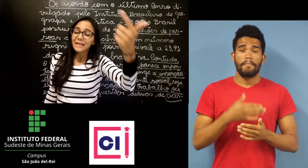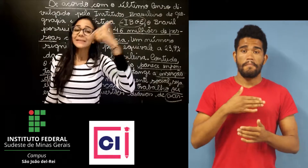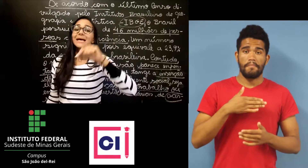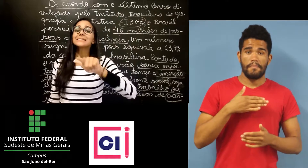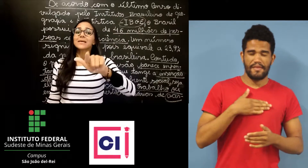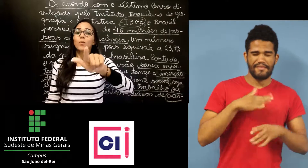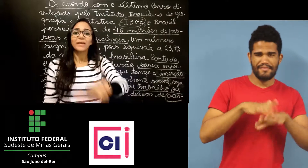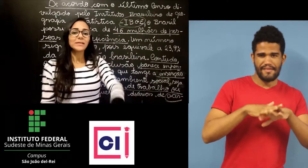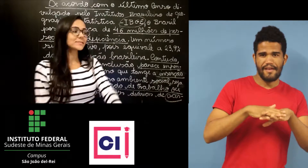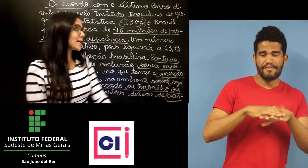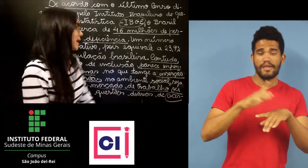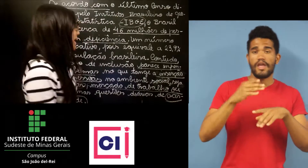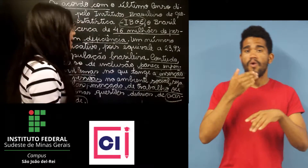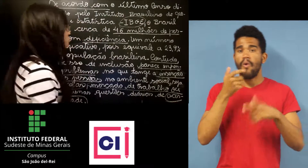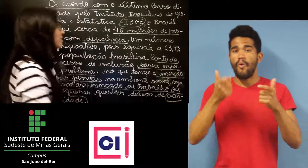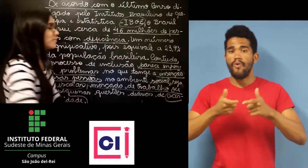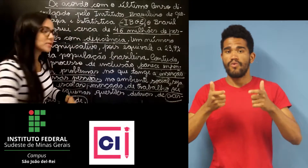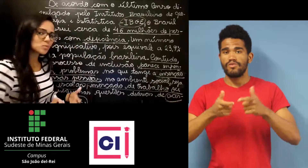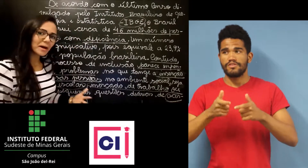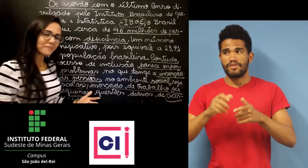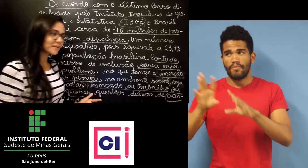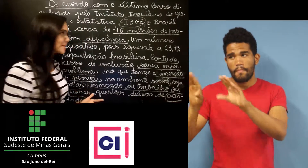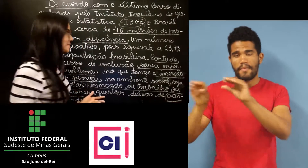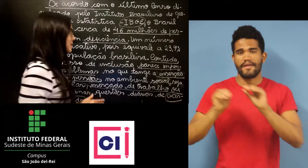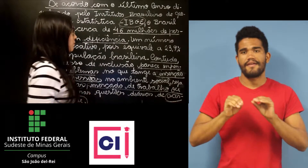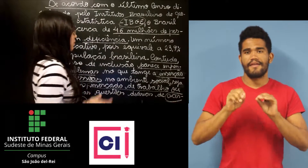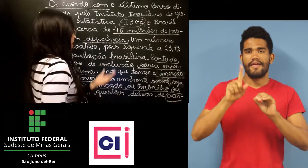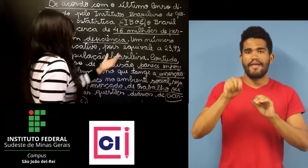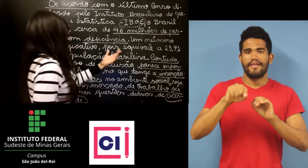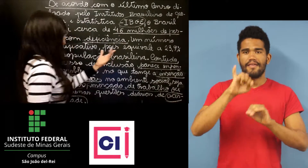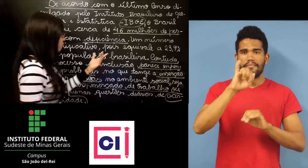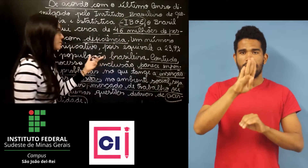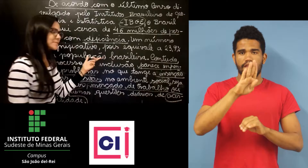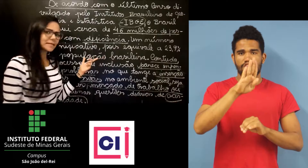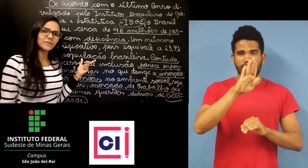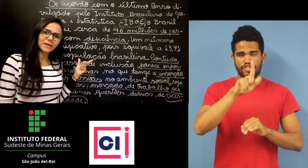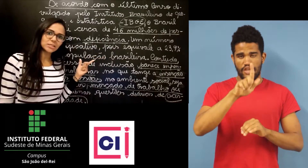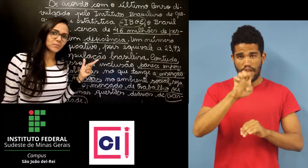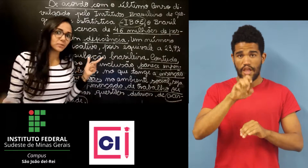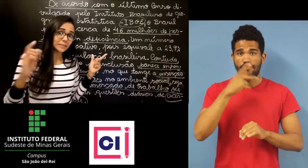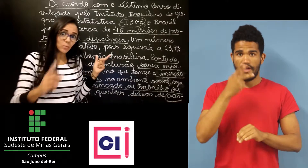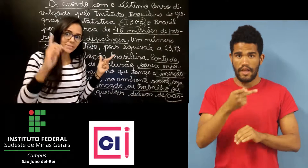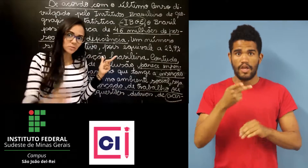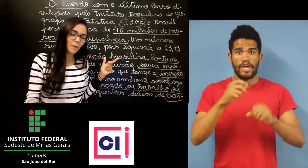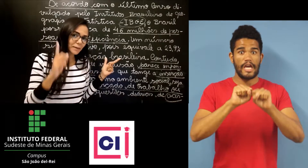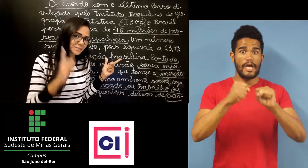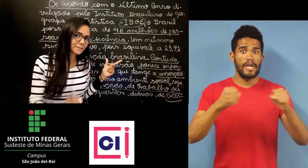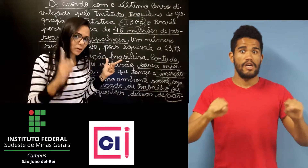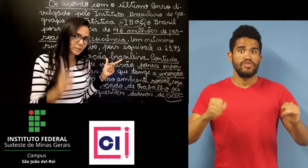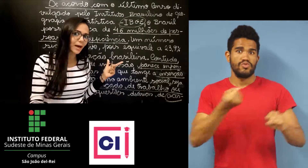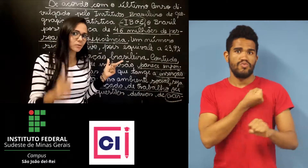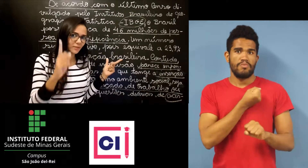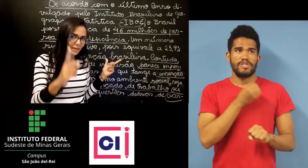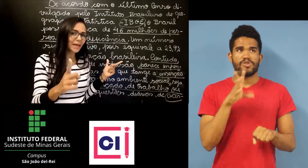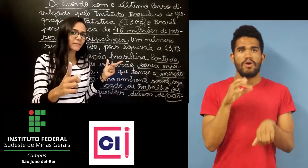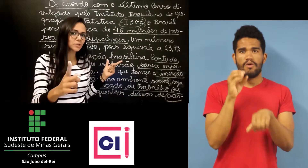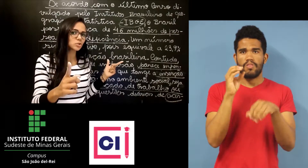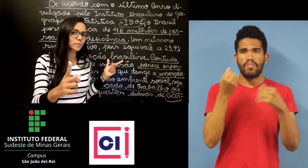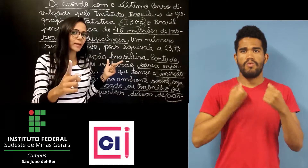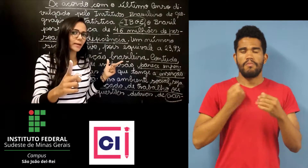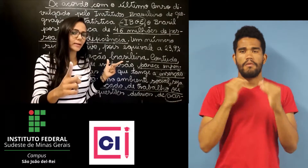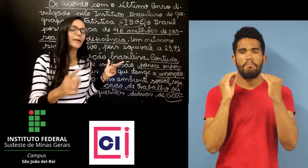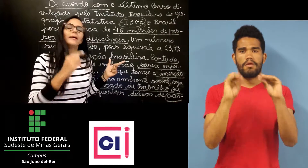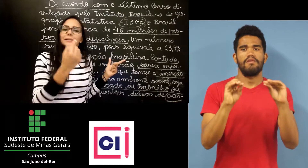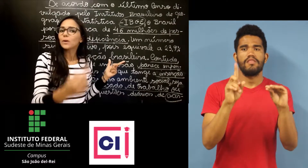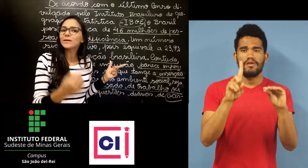dado. Na sequência, eu já fiz uma reflexão, ó. É um número significativo. Não é só apresentar o dado, vai lá refletir